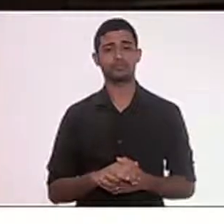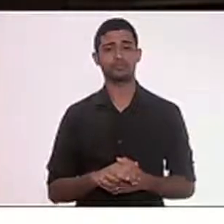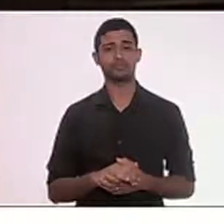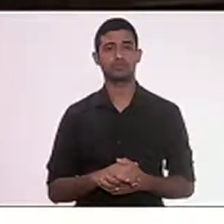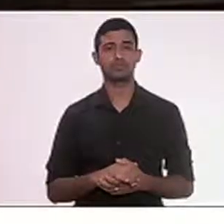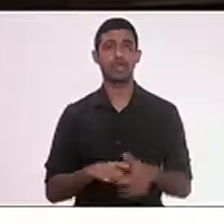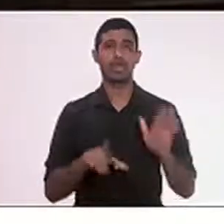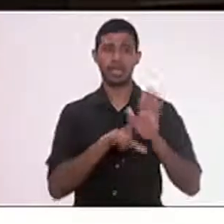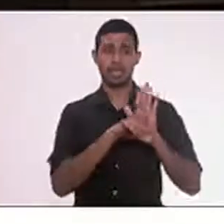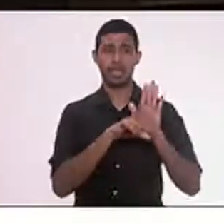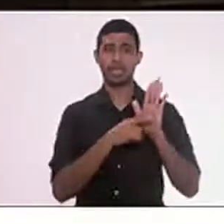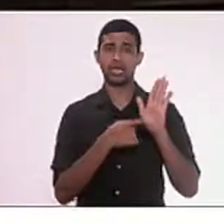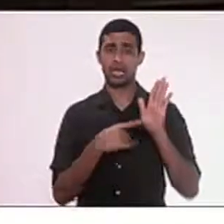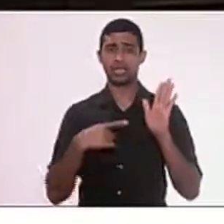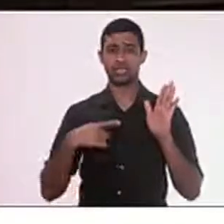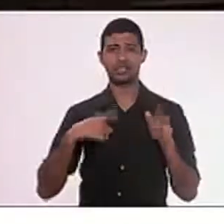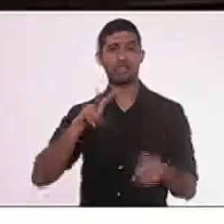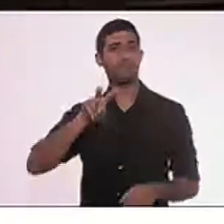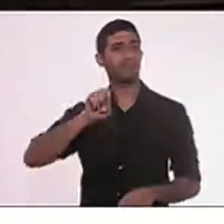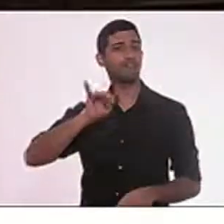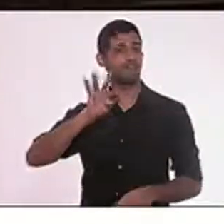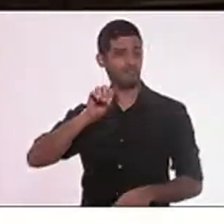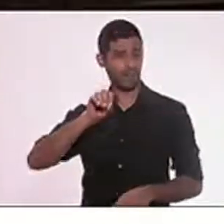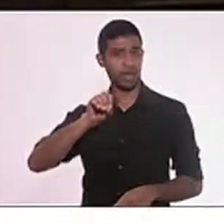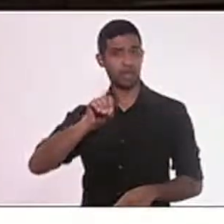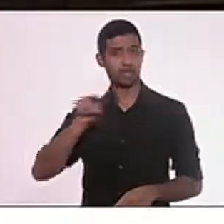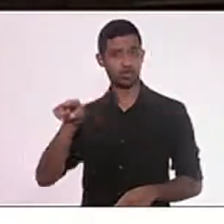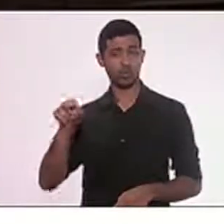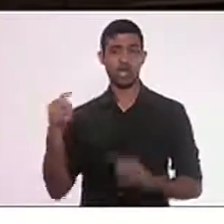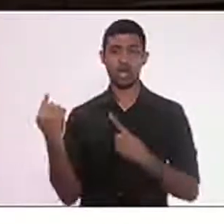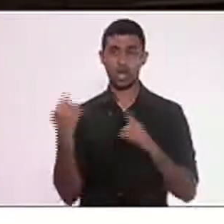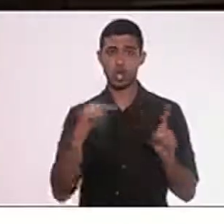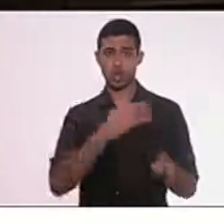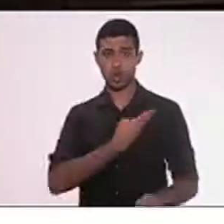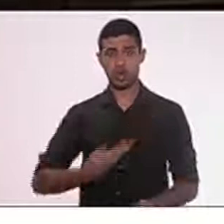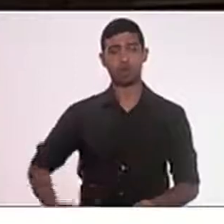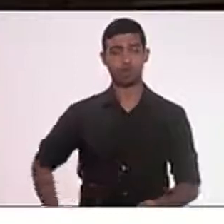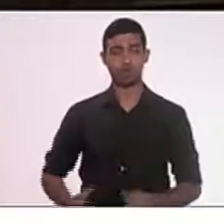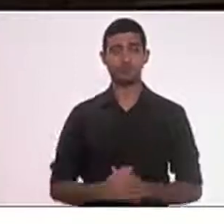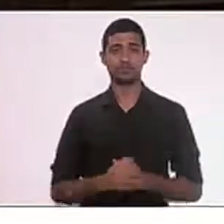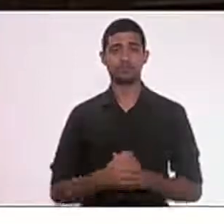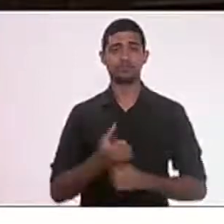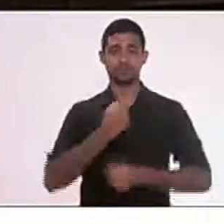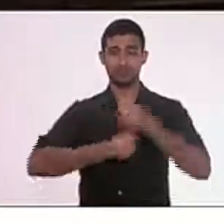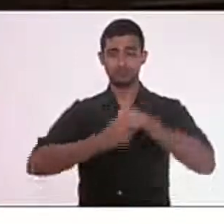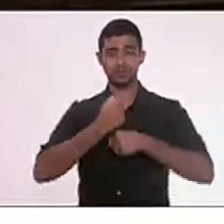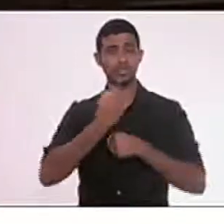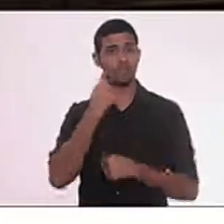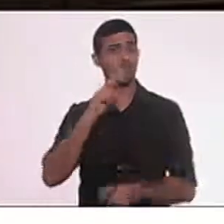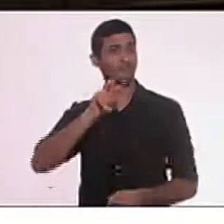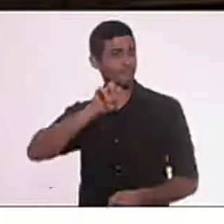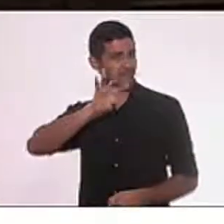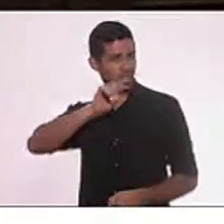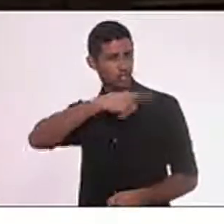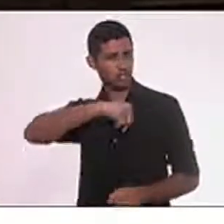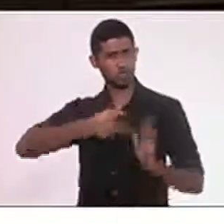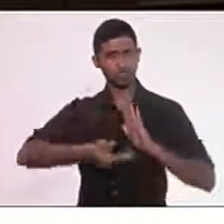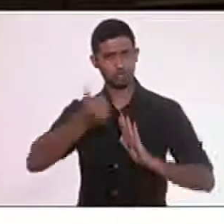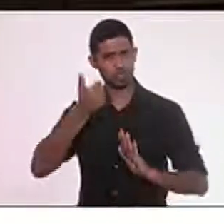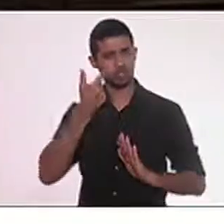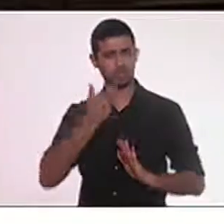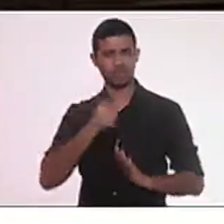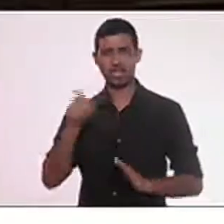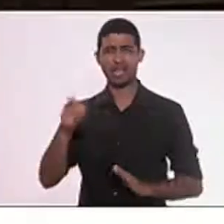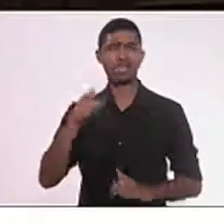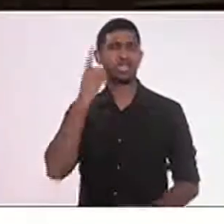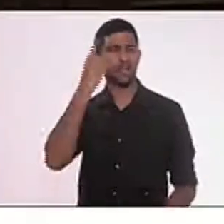teve veto aposto pelo governador ainda no quadriênio passado, veto que foi derrubado, buscava, deputado Jorge